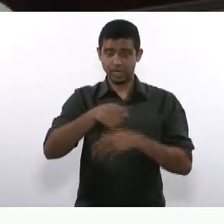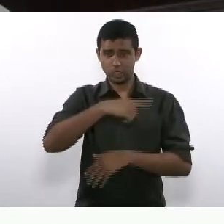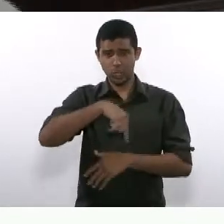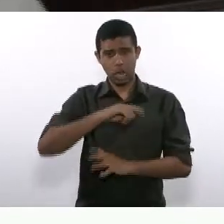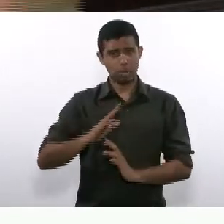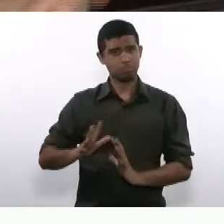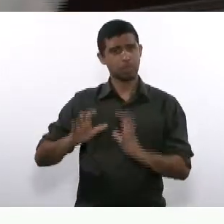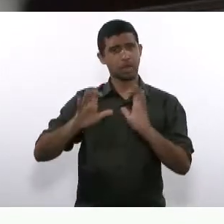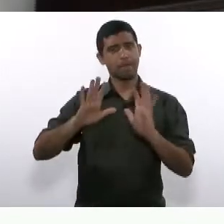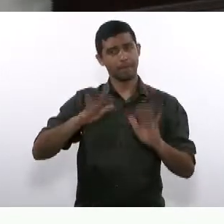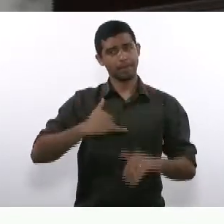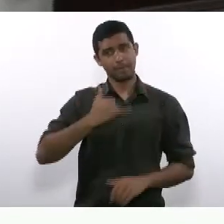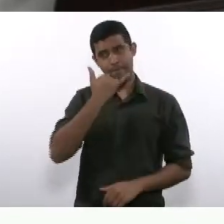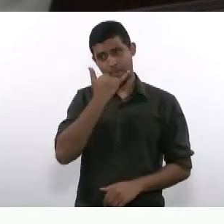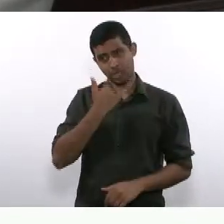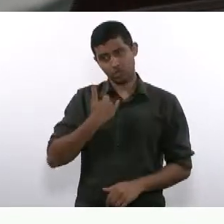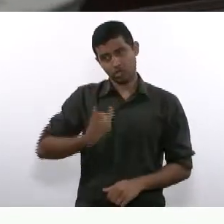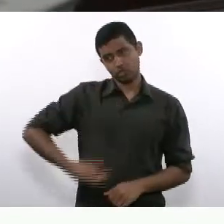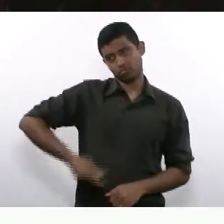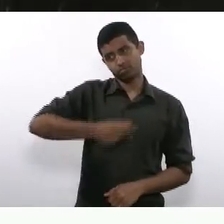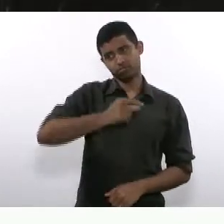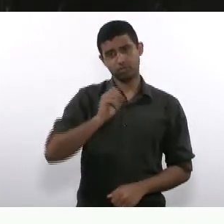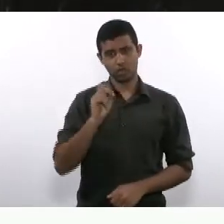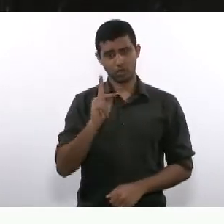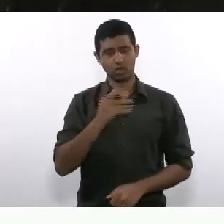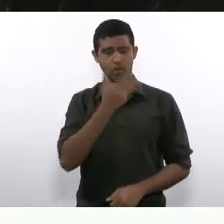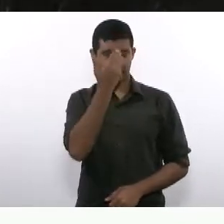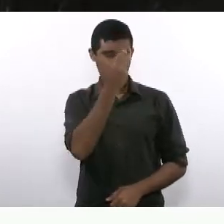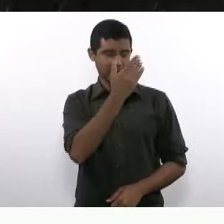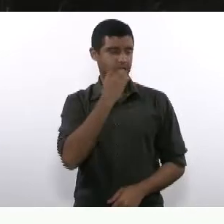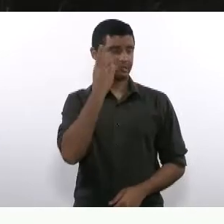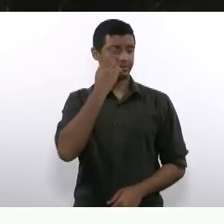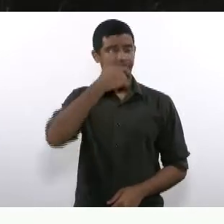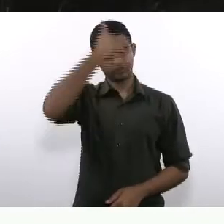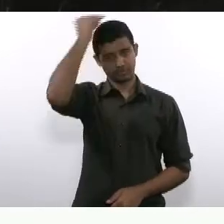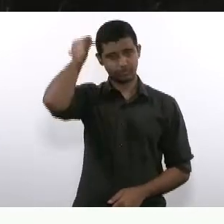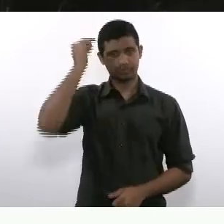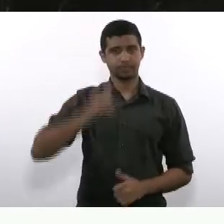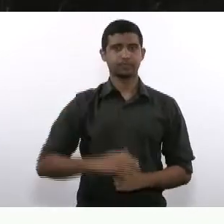senhor me perdoe, eu tenho que me retirar. Obrigado, deputado Luiz Paulo.